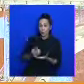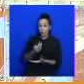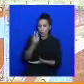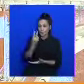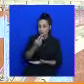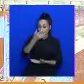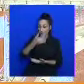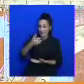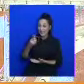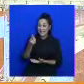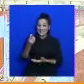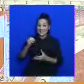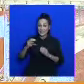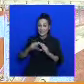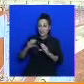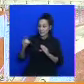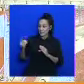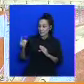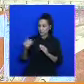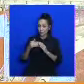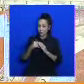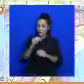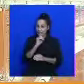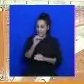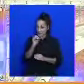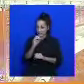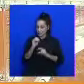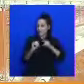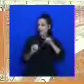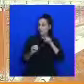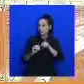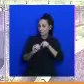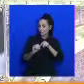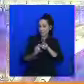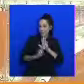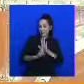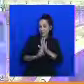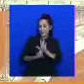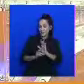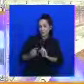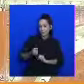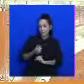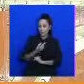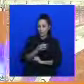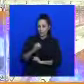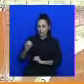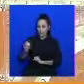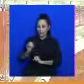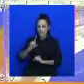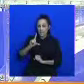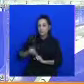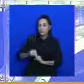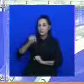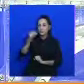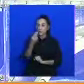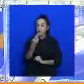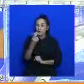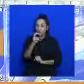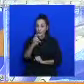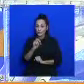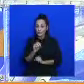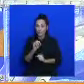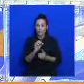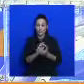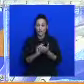bolas numeradas de 01 a 00. Lembrando que 00 representa o número 100. Deste globo, vamos sortear os 20 números da